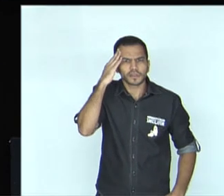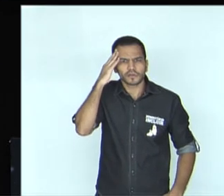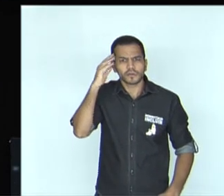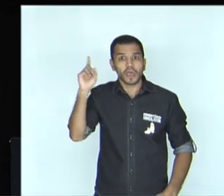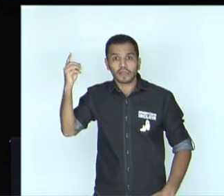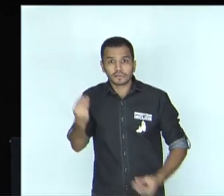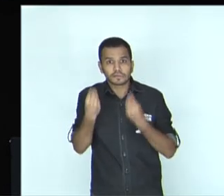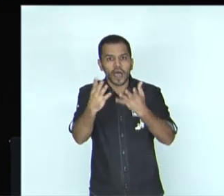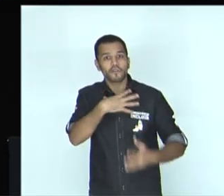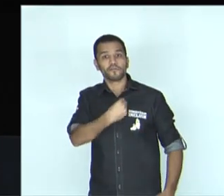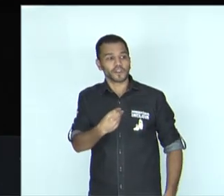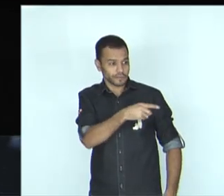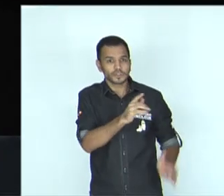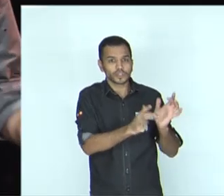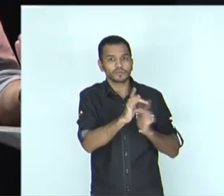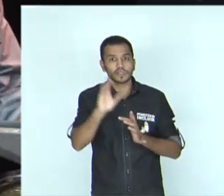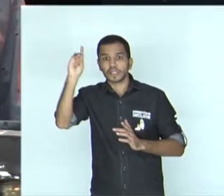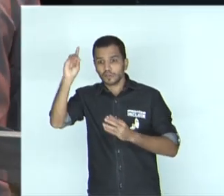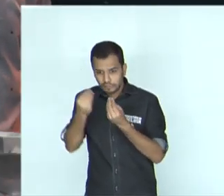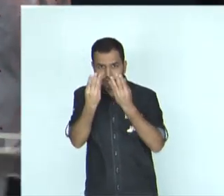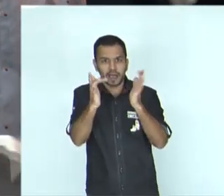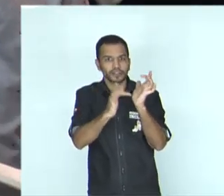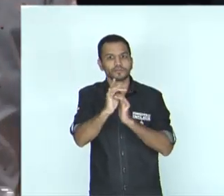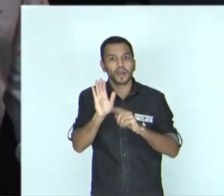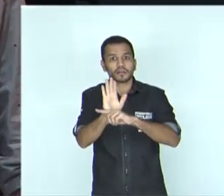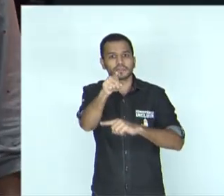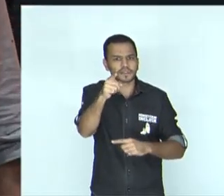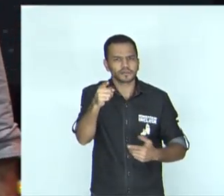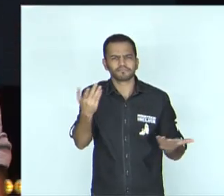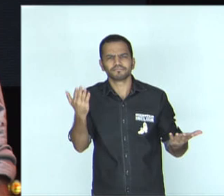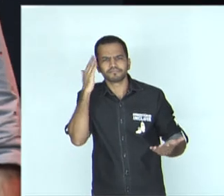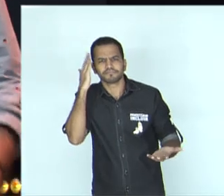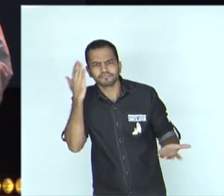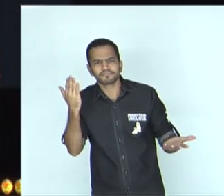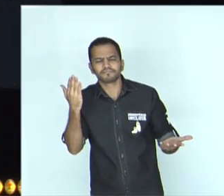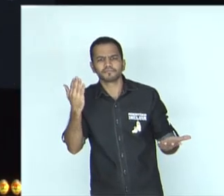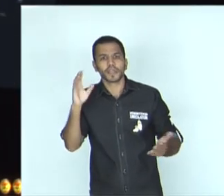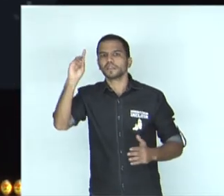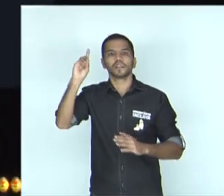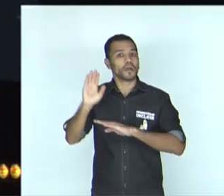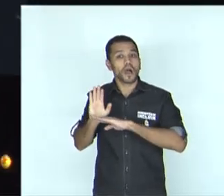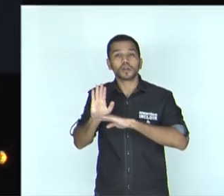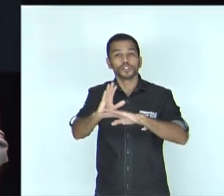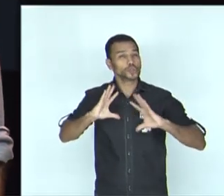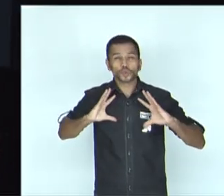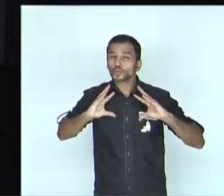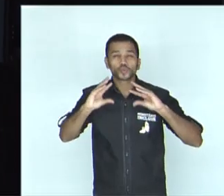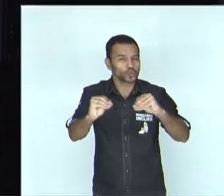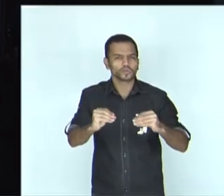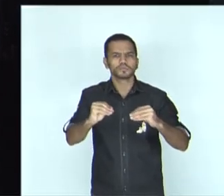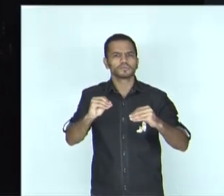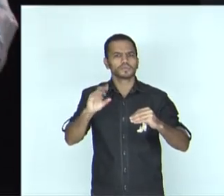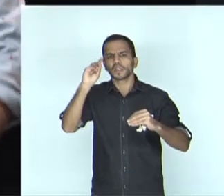roupa? Você vai desconfiar que ele não vai te dar casa? Você vai desconfiar que ele não vai te dar um amigo. Você